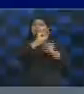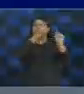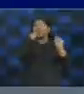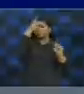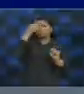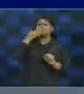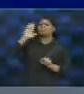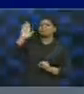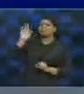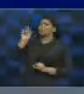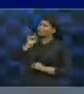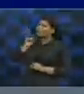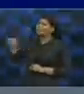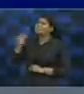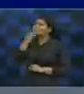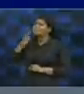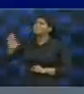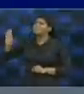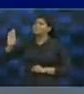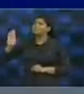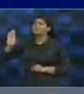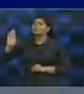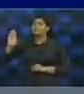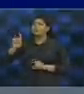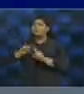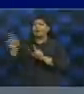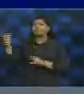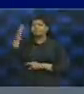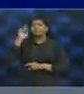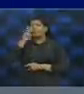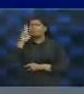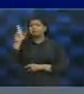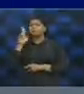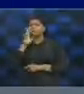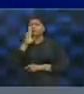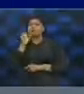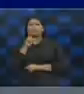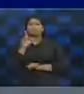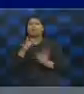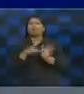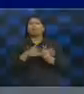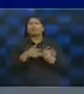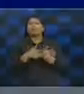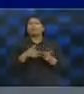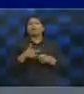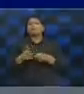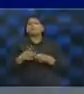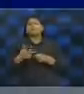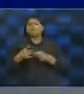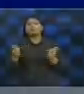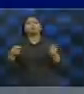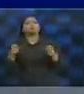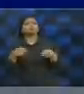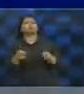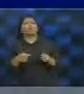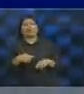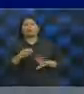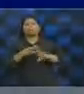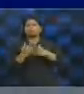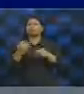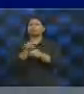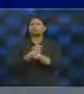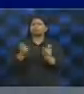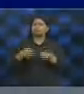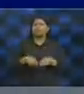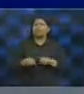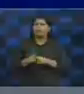existia? Ou foi irresponsabilidade, ou foi demagogia, ou foi palavras soltas ao vento? Porque você prometeu, não fui eu que